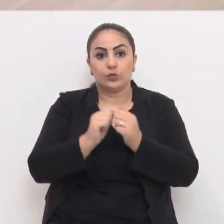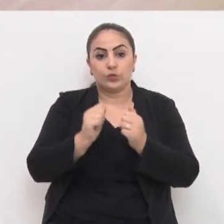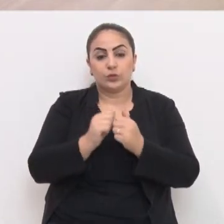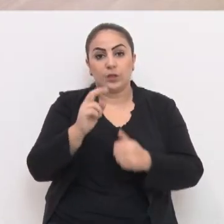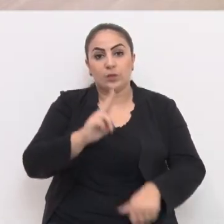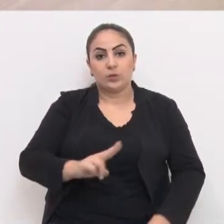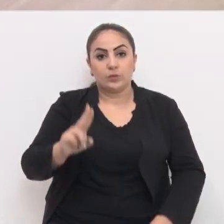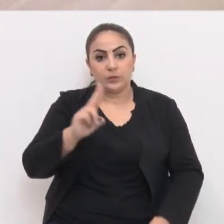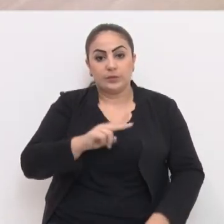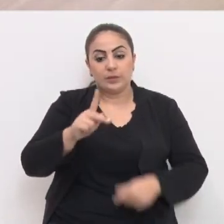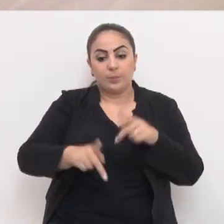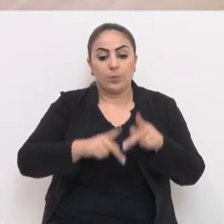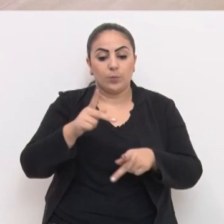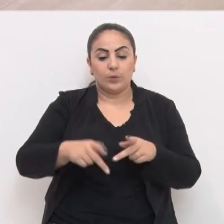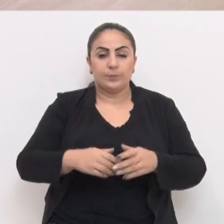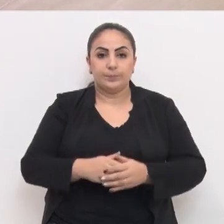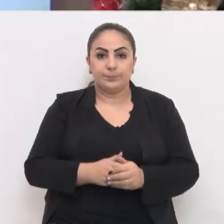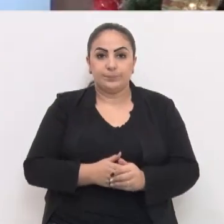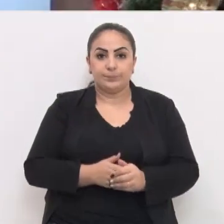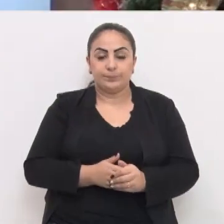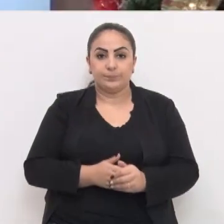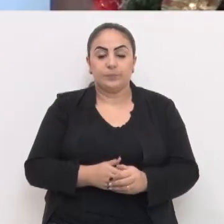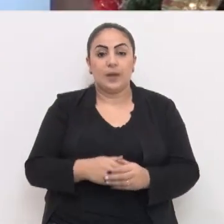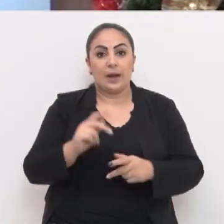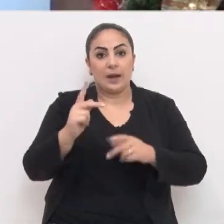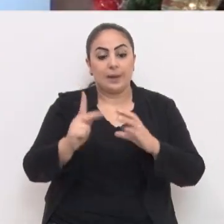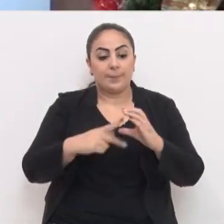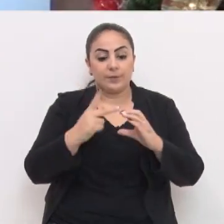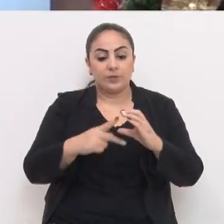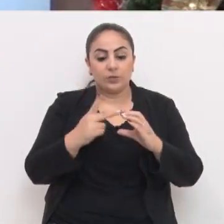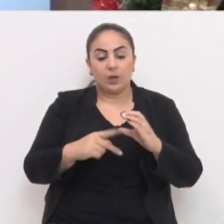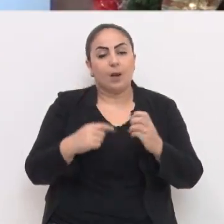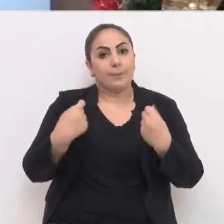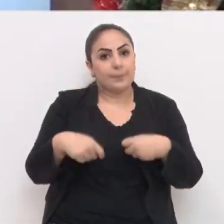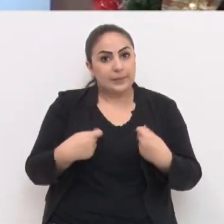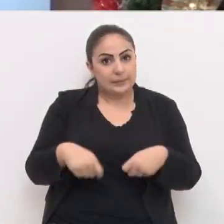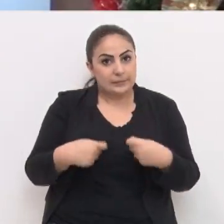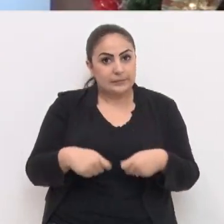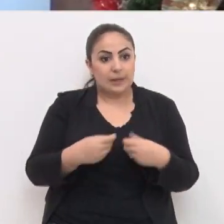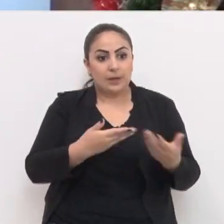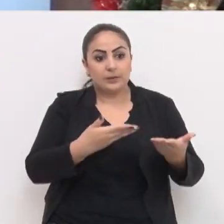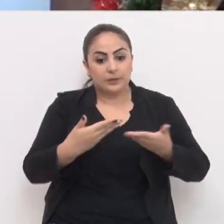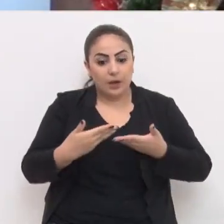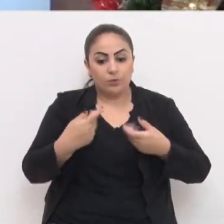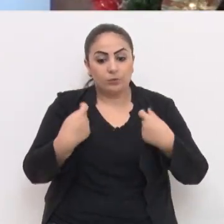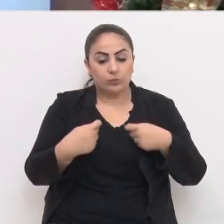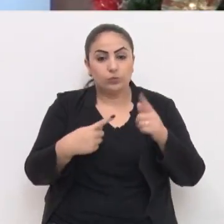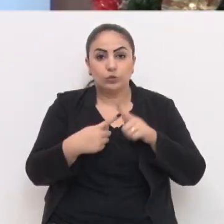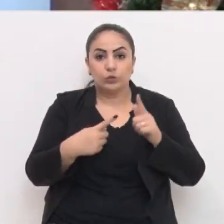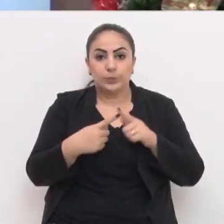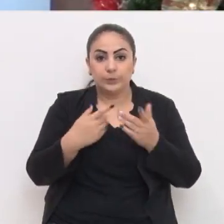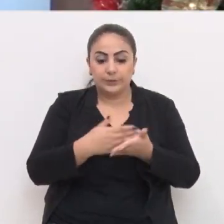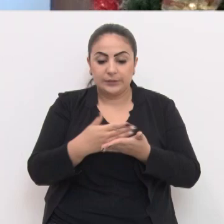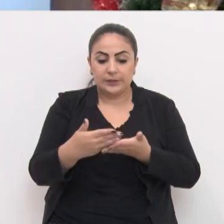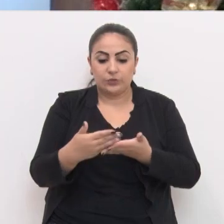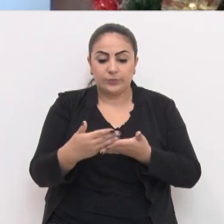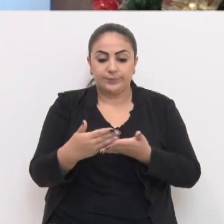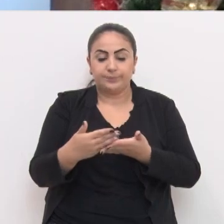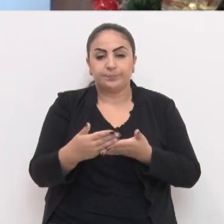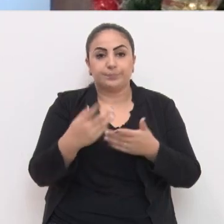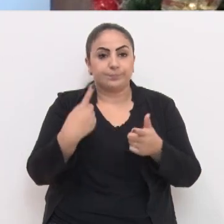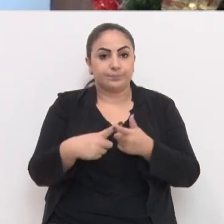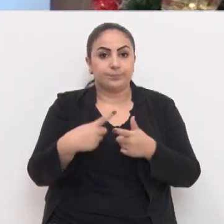convênio com a Universidade Popular. A Câmara de Vereadores tem que receber esse tipo de